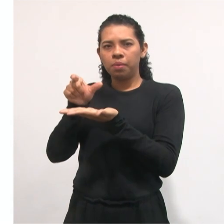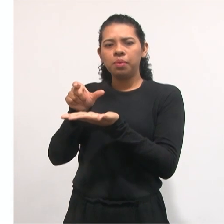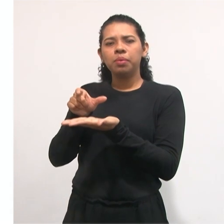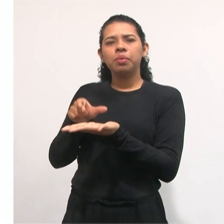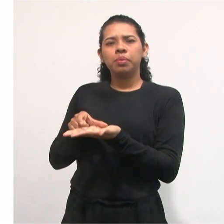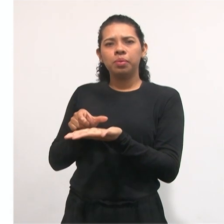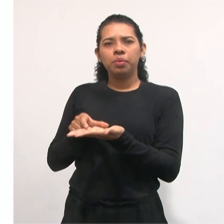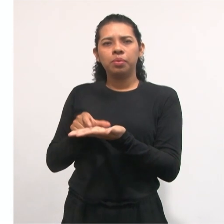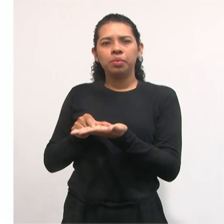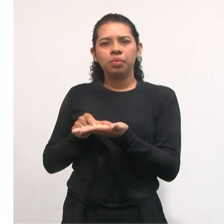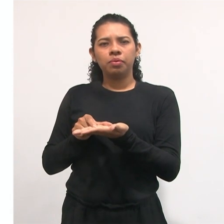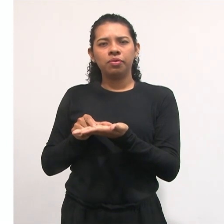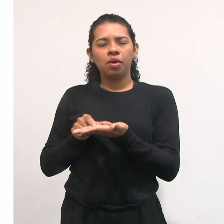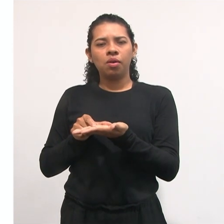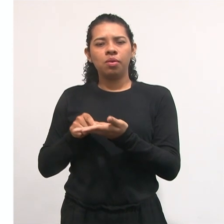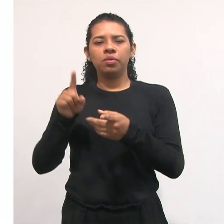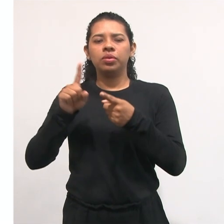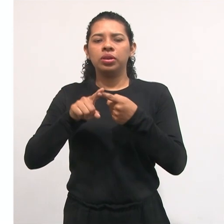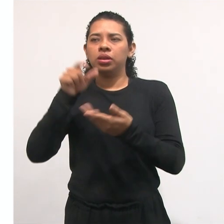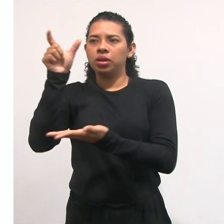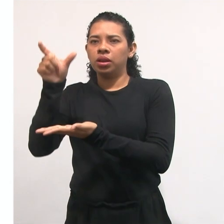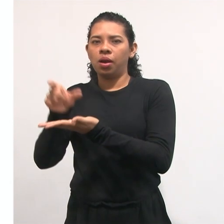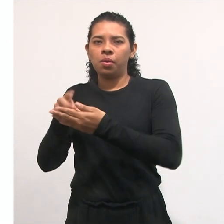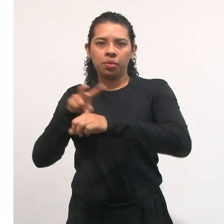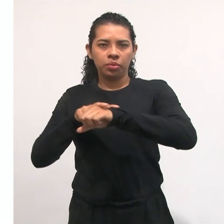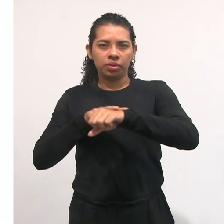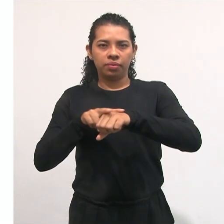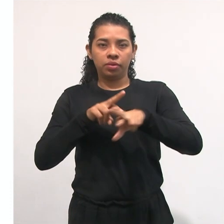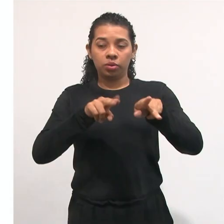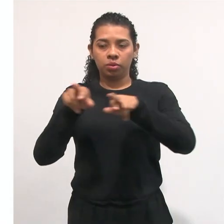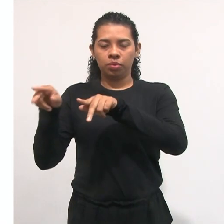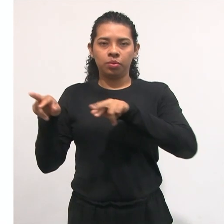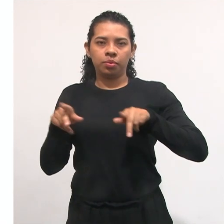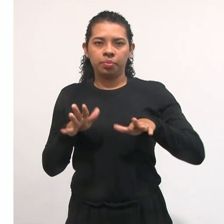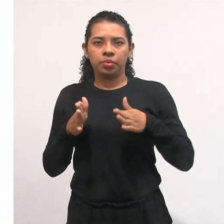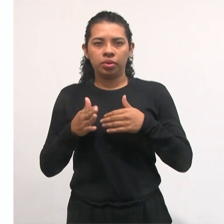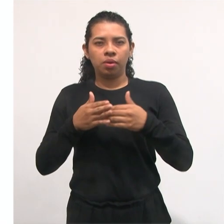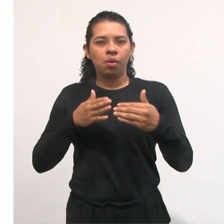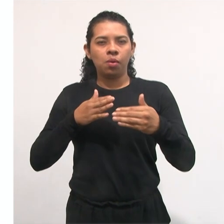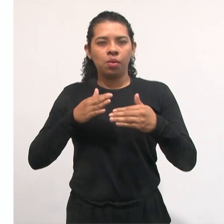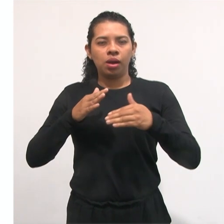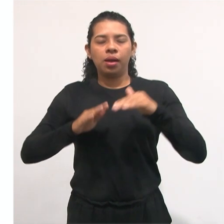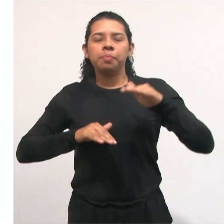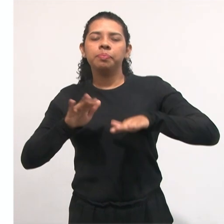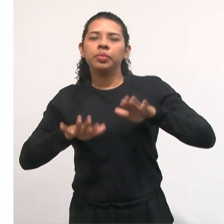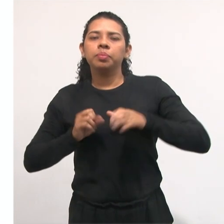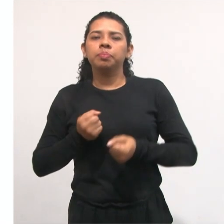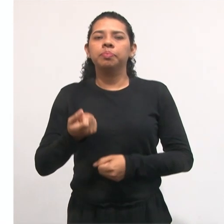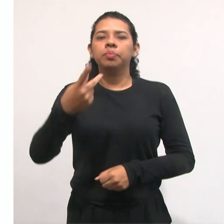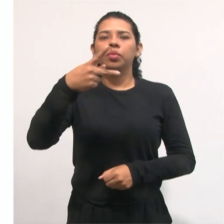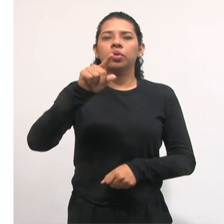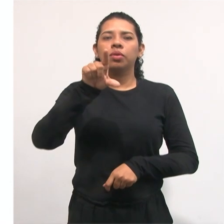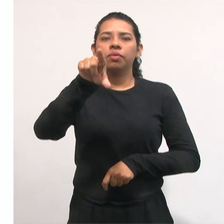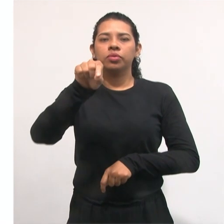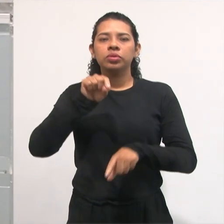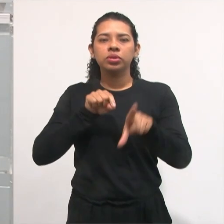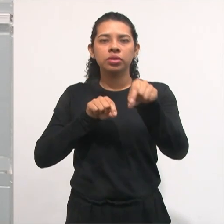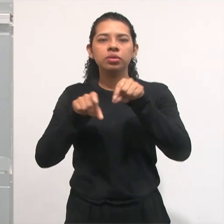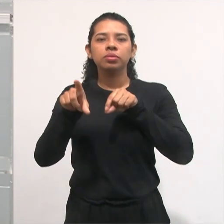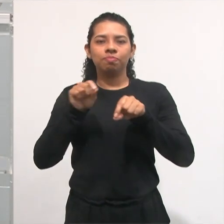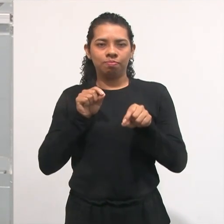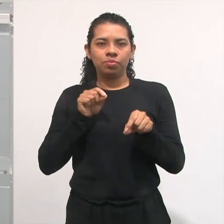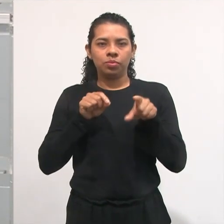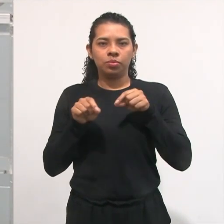a coluna verde refere-se a valores para mulheres e a coluna azul refere-se a total, Entendeu? Então, dependendo